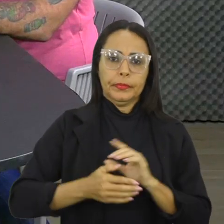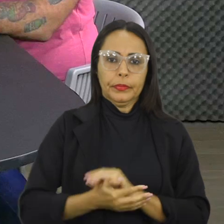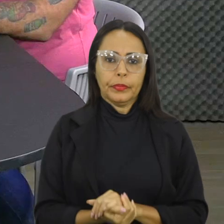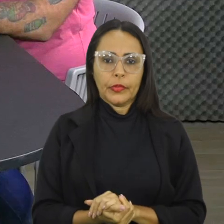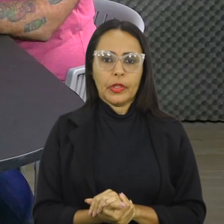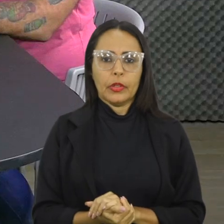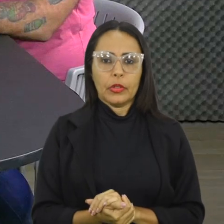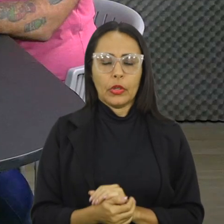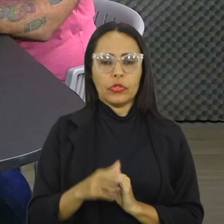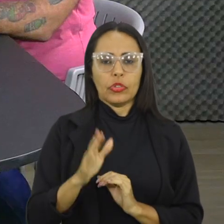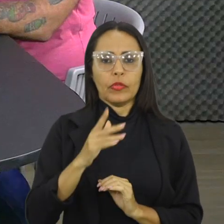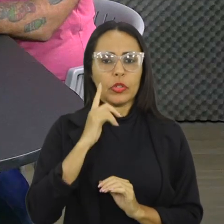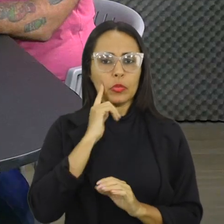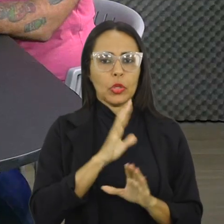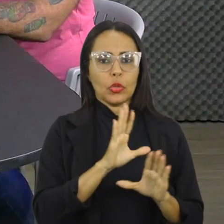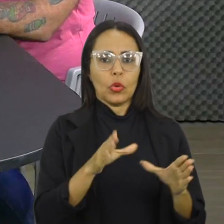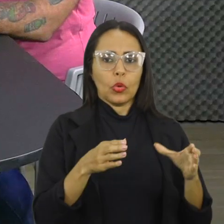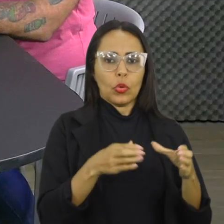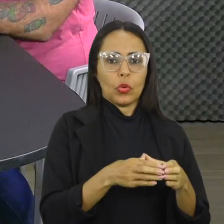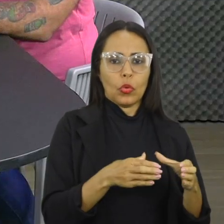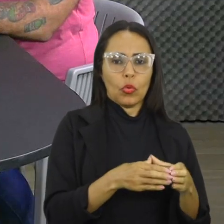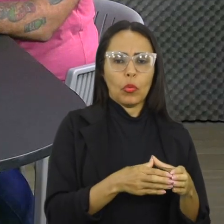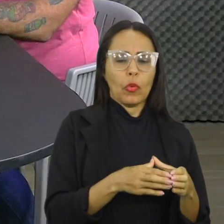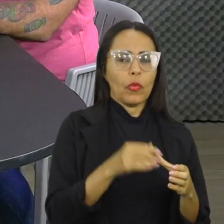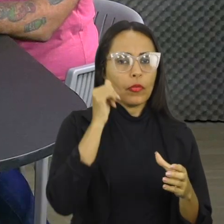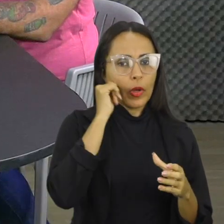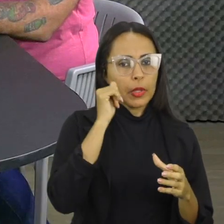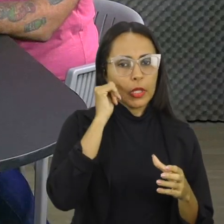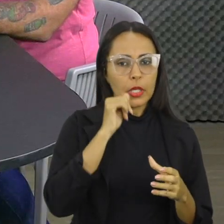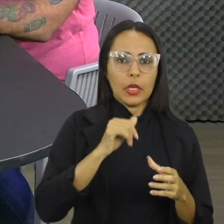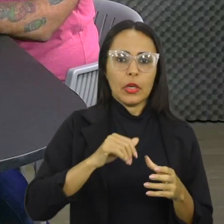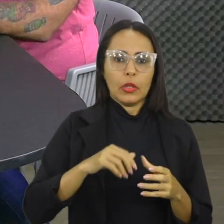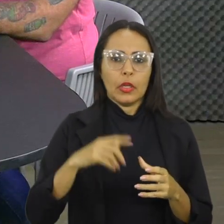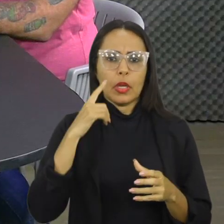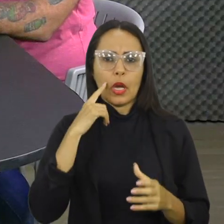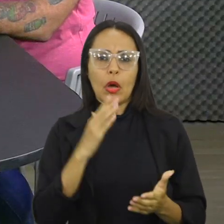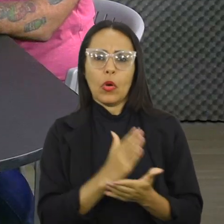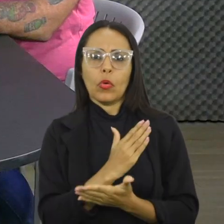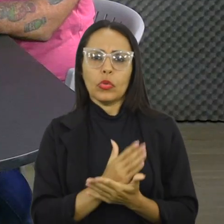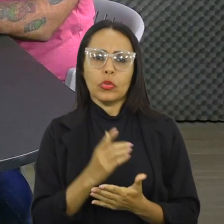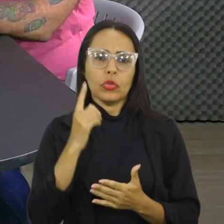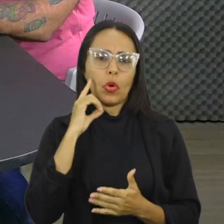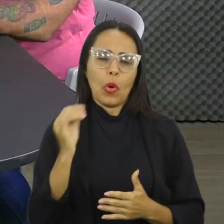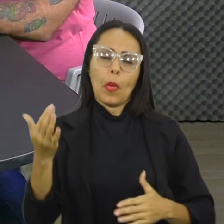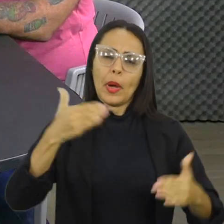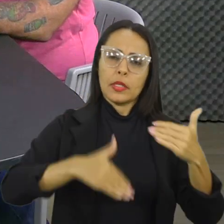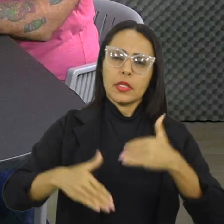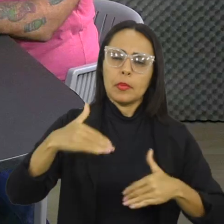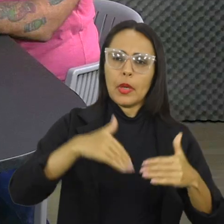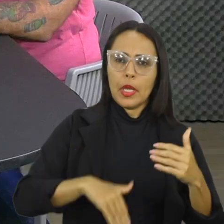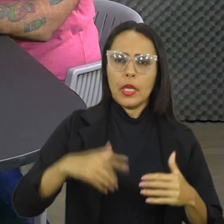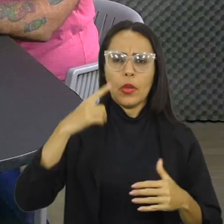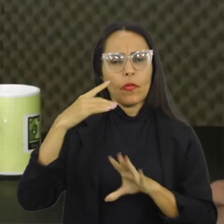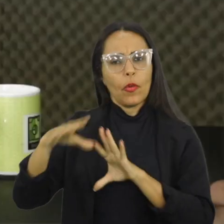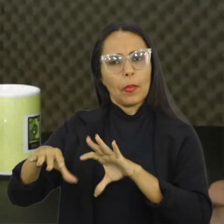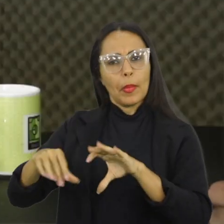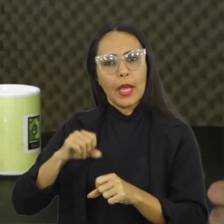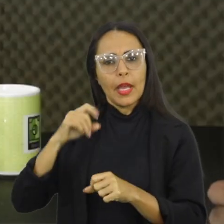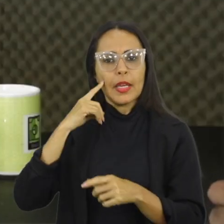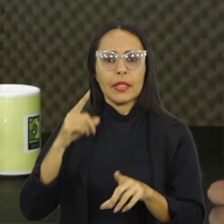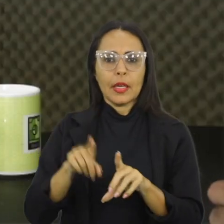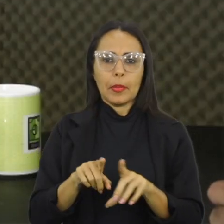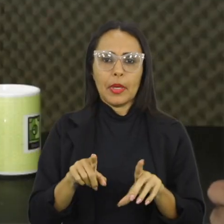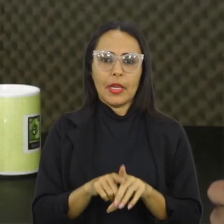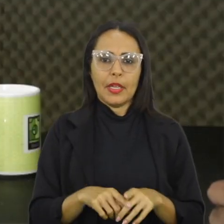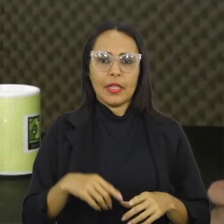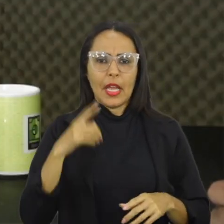fiz muitos grupos, quartetos femininos, grupos vocais. Alguns eu só participei, outros eu formei, e a gente brigava, e